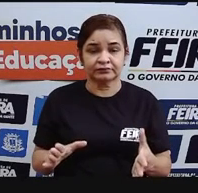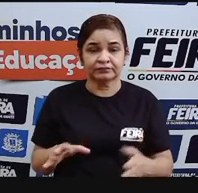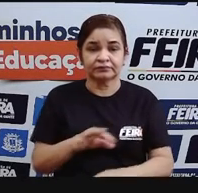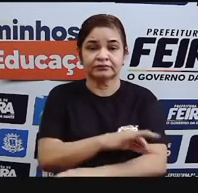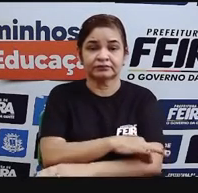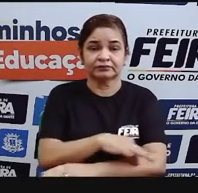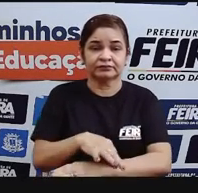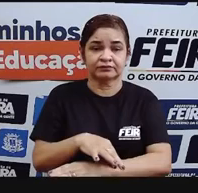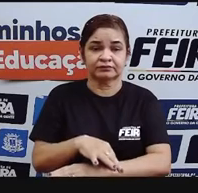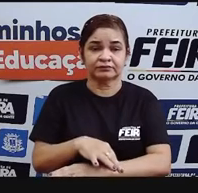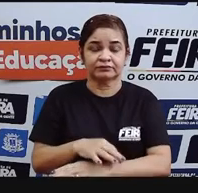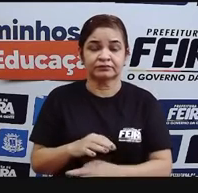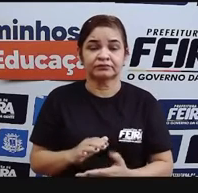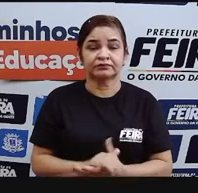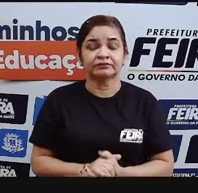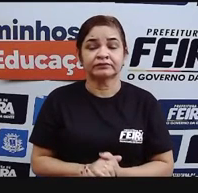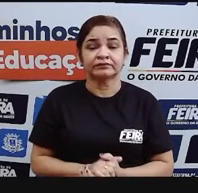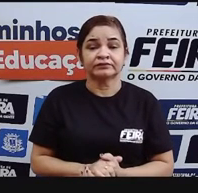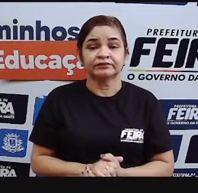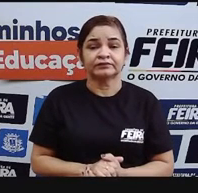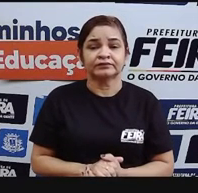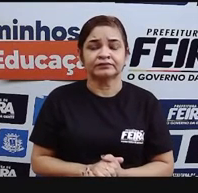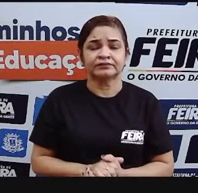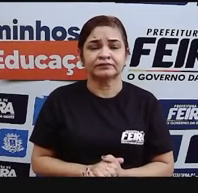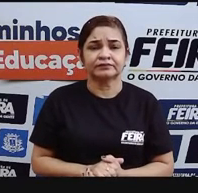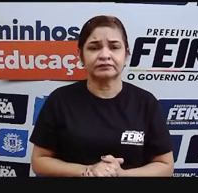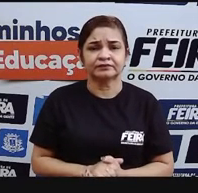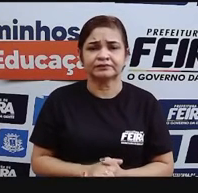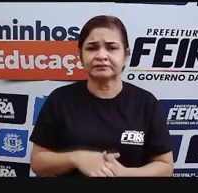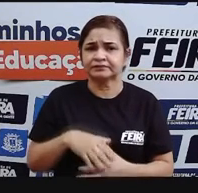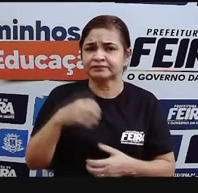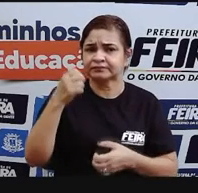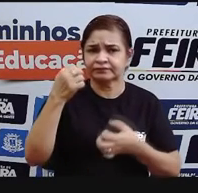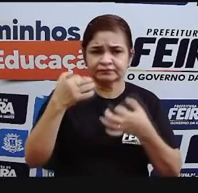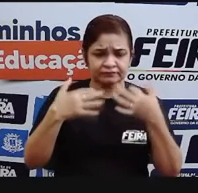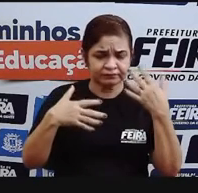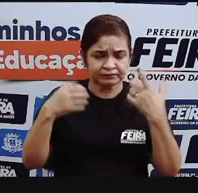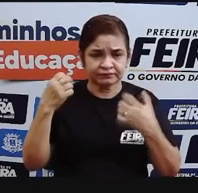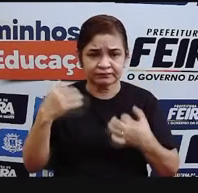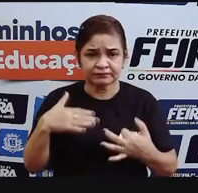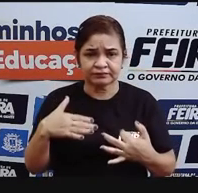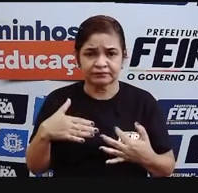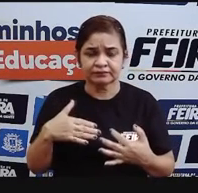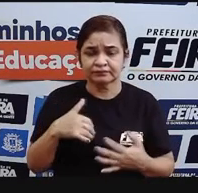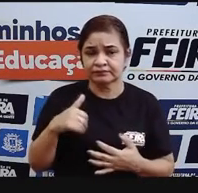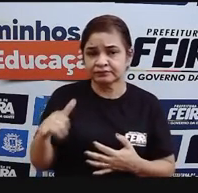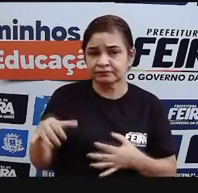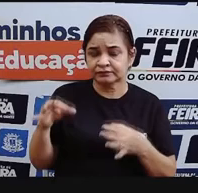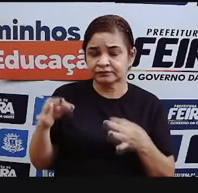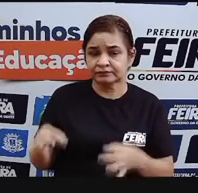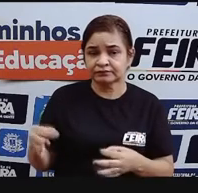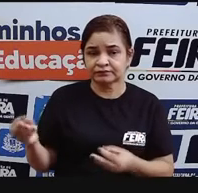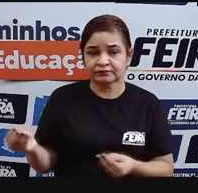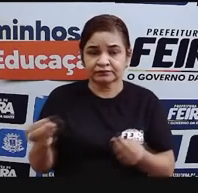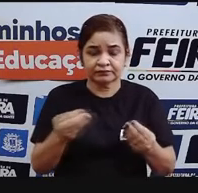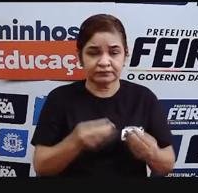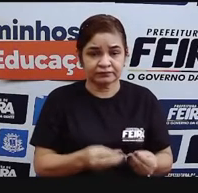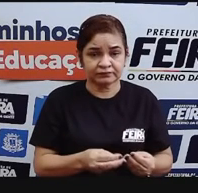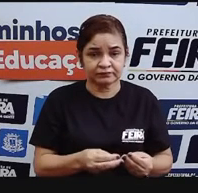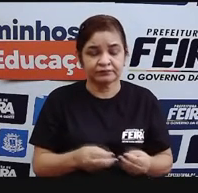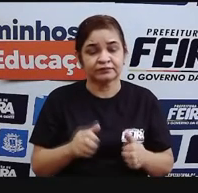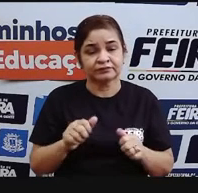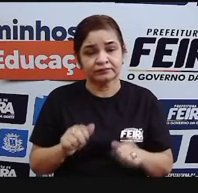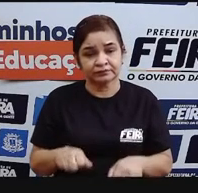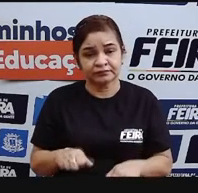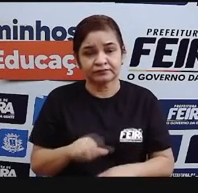esse curso. Ela faz um discurso tão convincente que consegue a autorização do juiz e vai